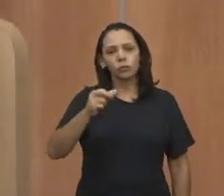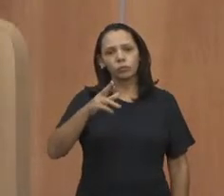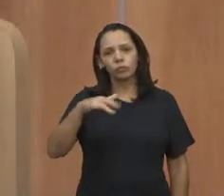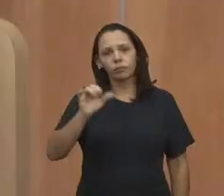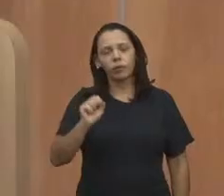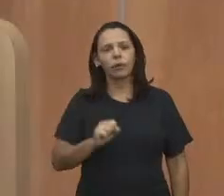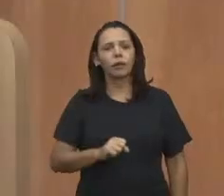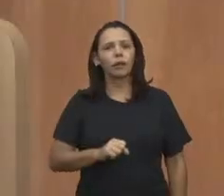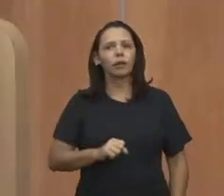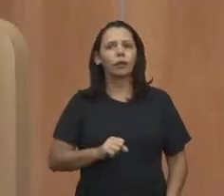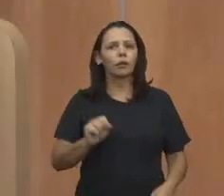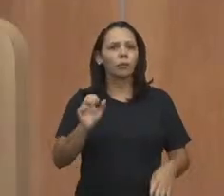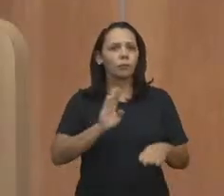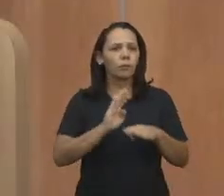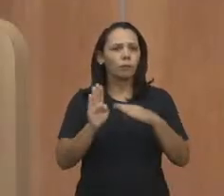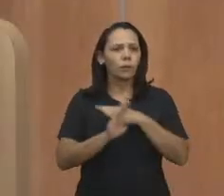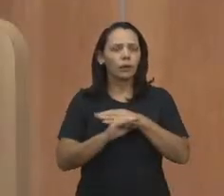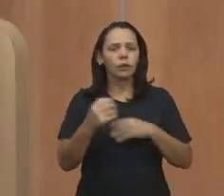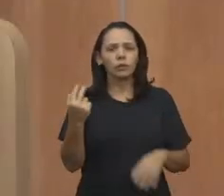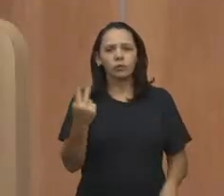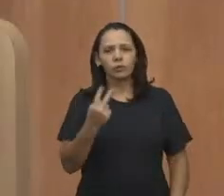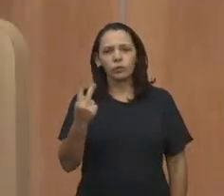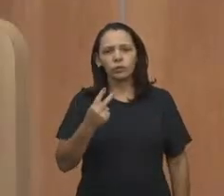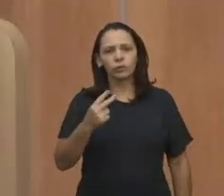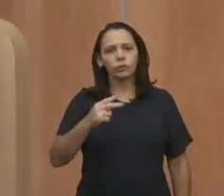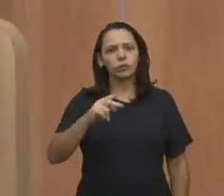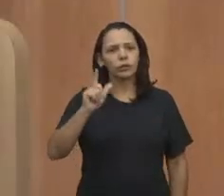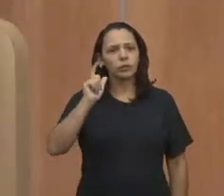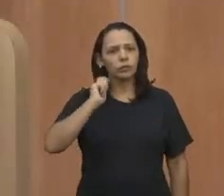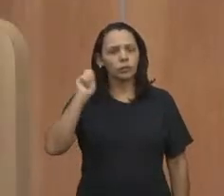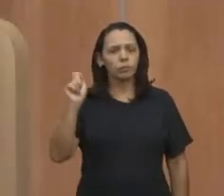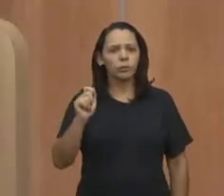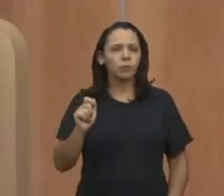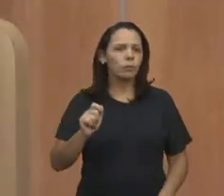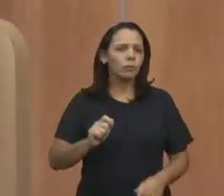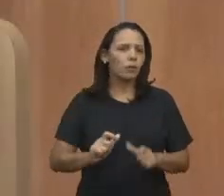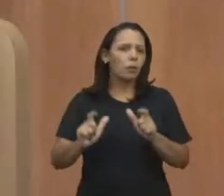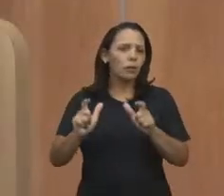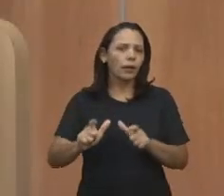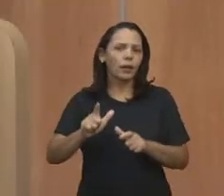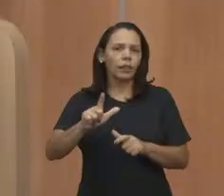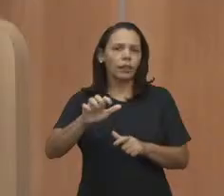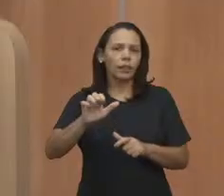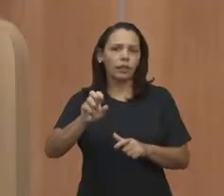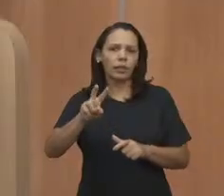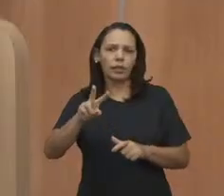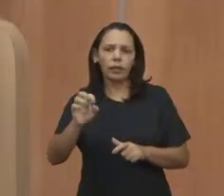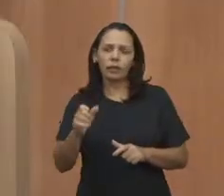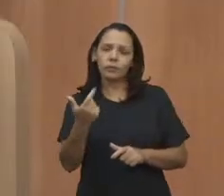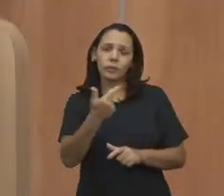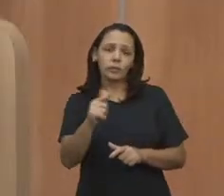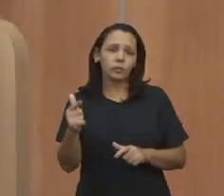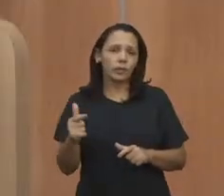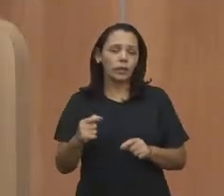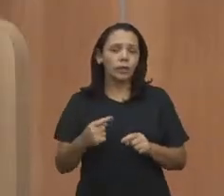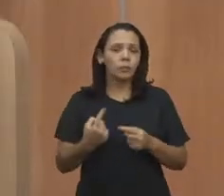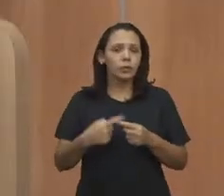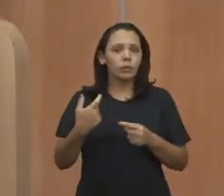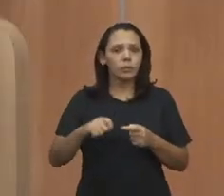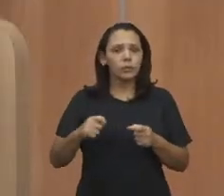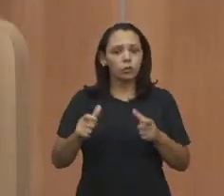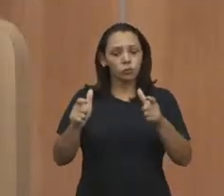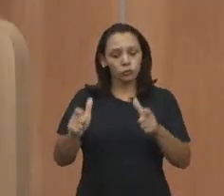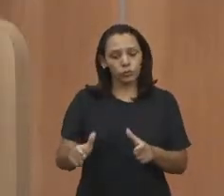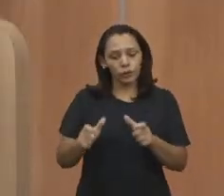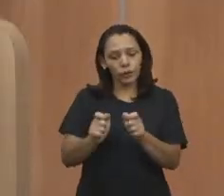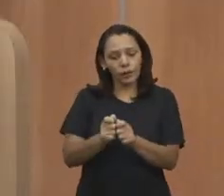disso, mas sabemos também que um leve precisa em torno de 800 a 1.000 metros quadrados para sua implantação.